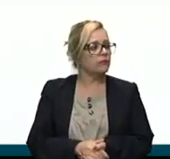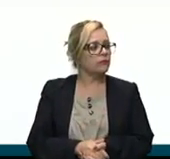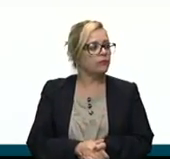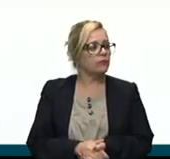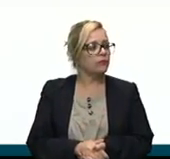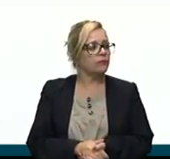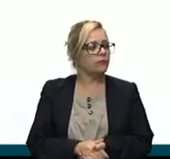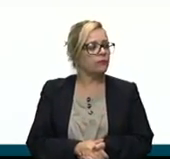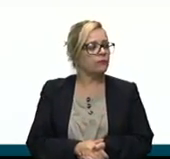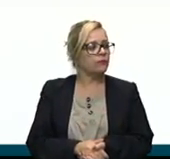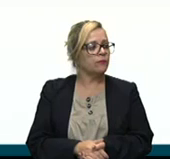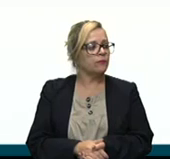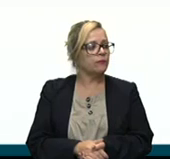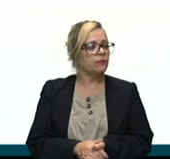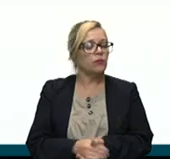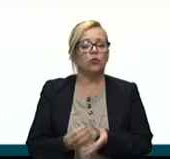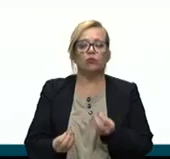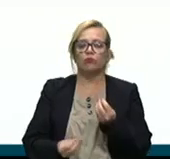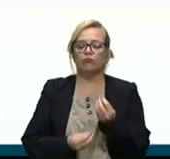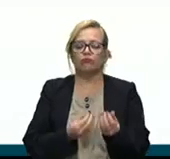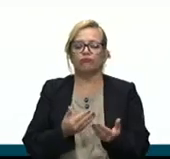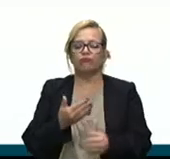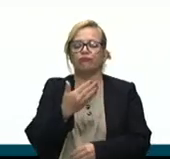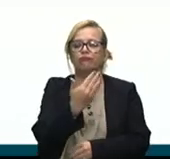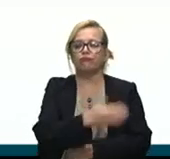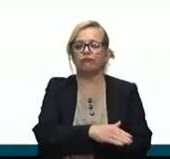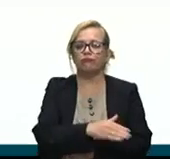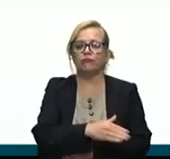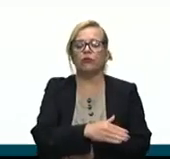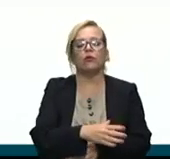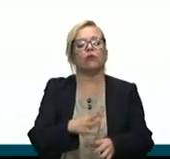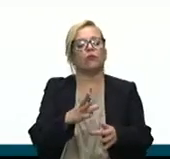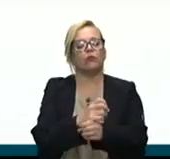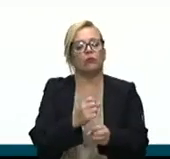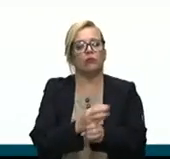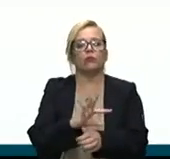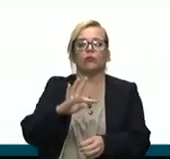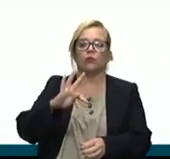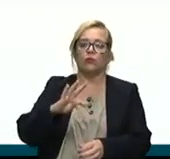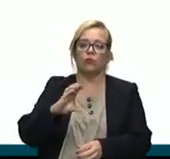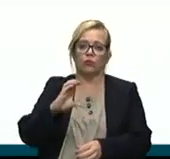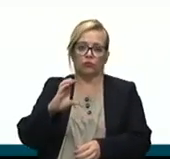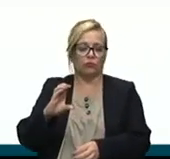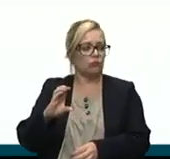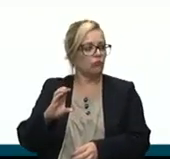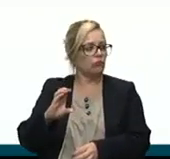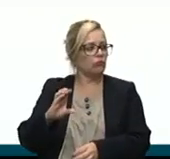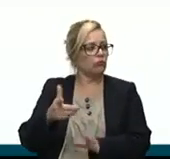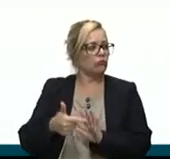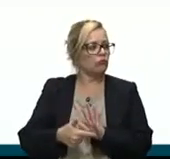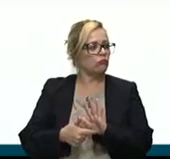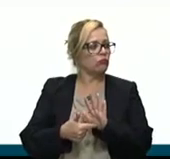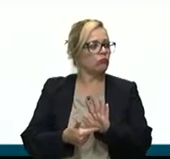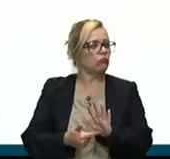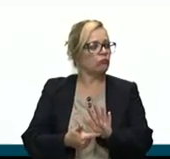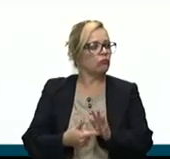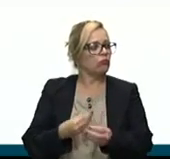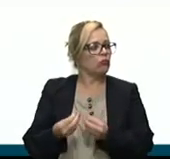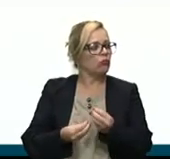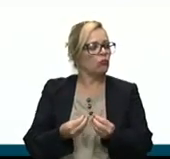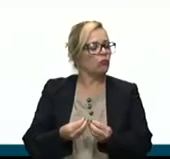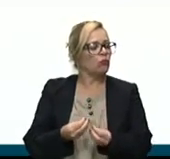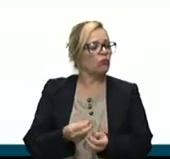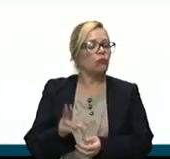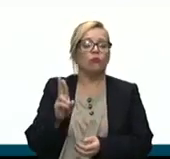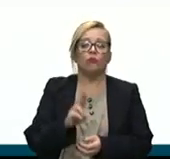E nós vamos determinar a estatística de teste calculando o TC também. O TC ele será determinado por meio da seguinte